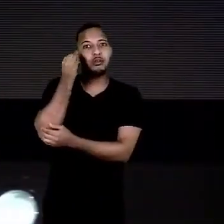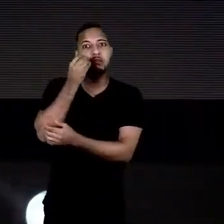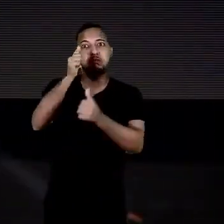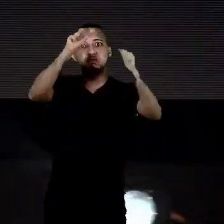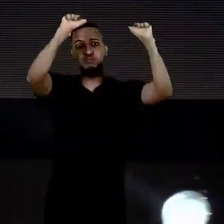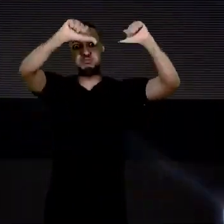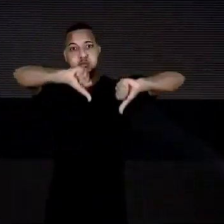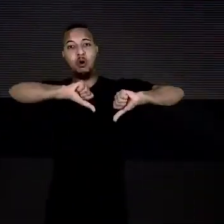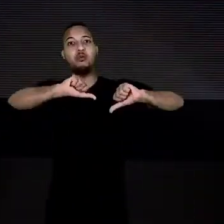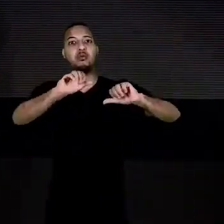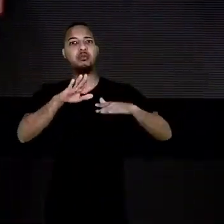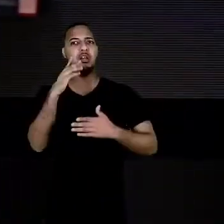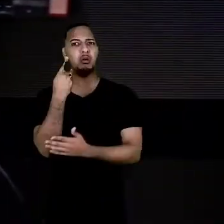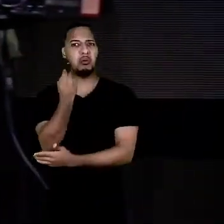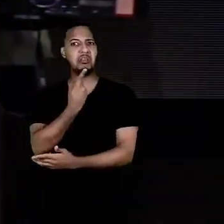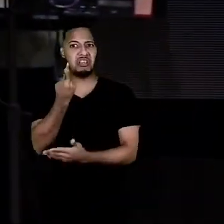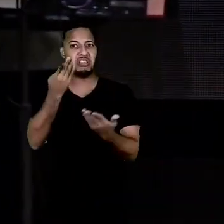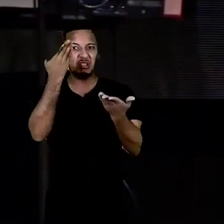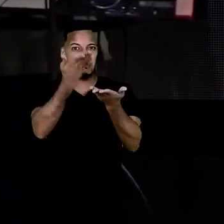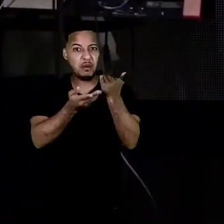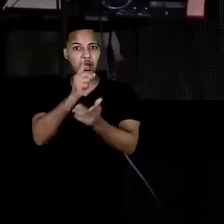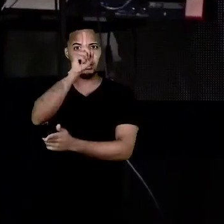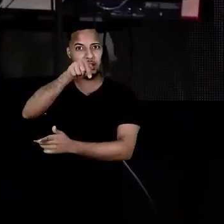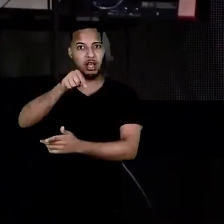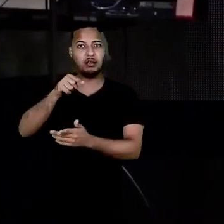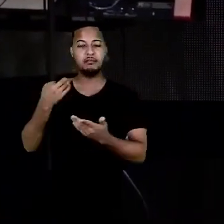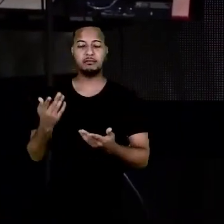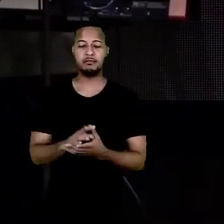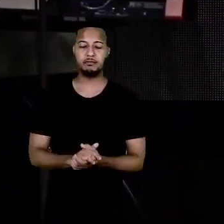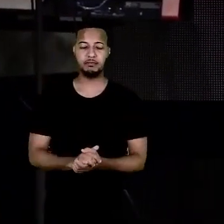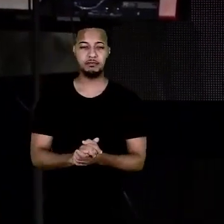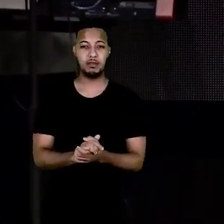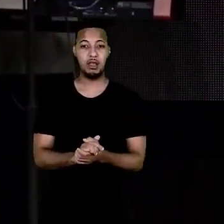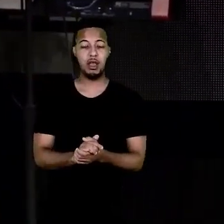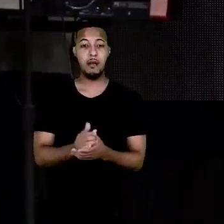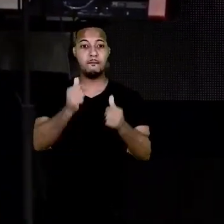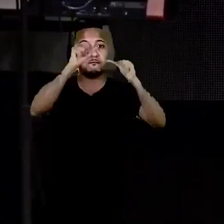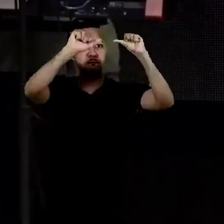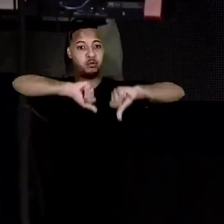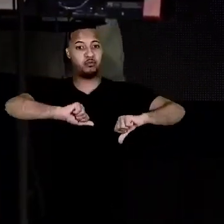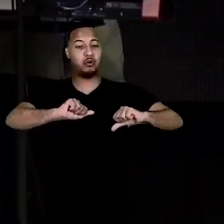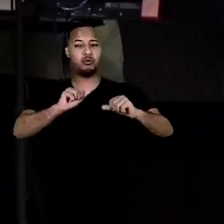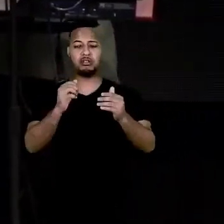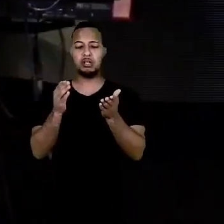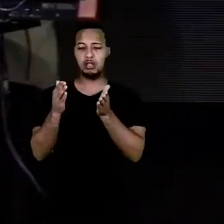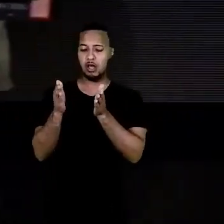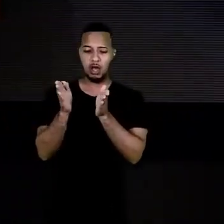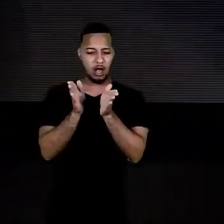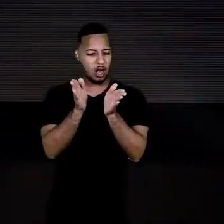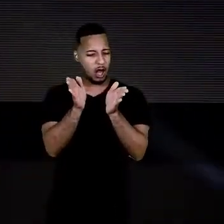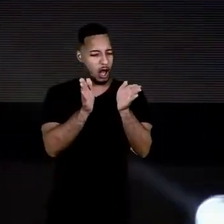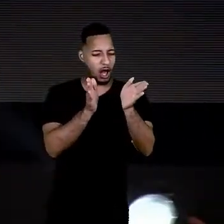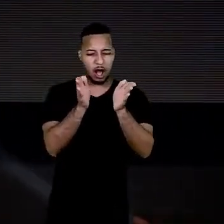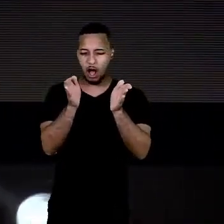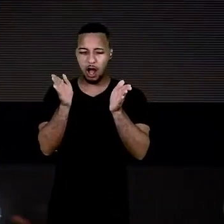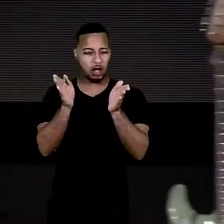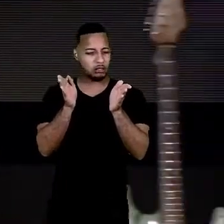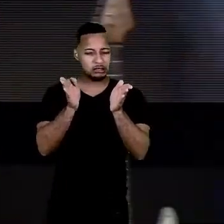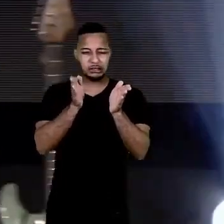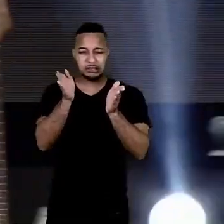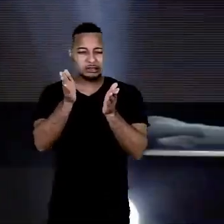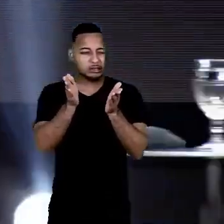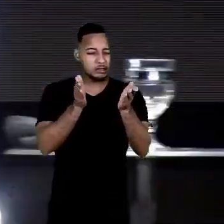terrível quando a gente se perde em algum lugar. A pior coisa do mundo é quando a gente erra o caminho, sim ou não? Quando a gente